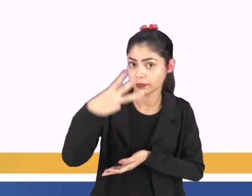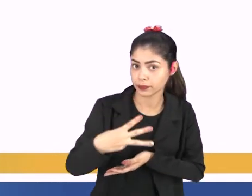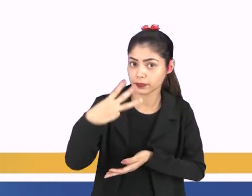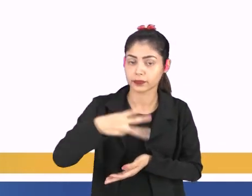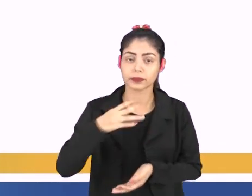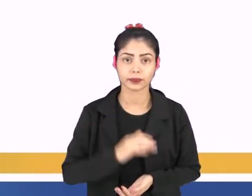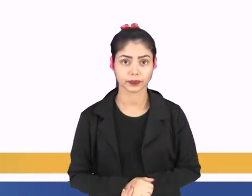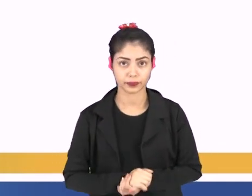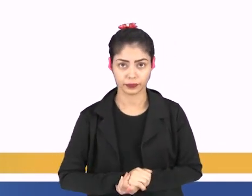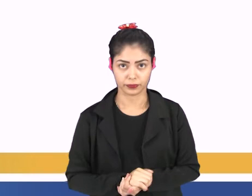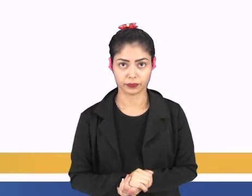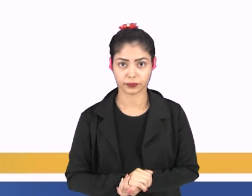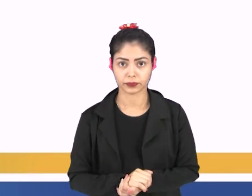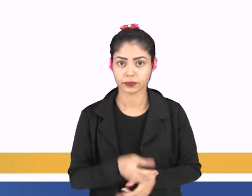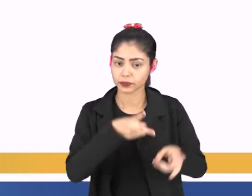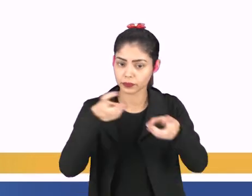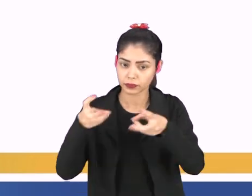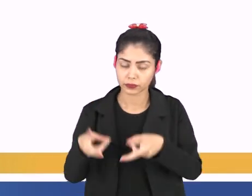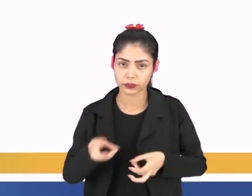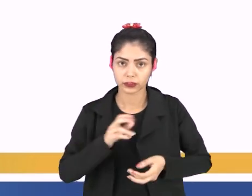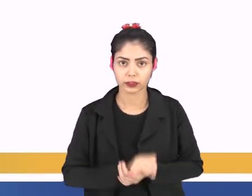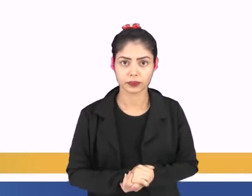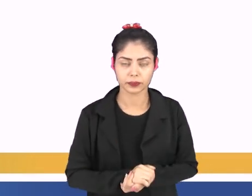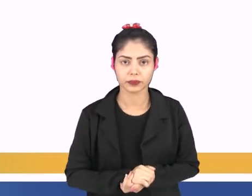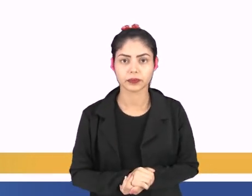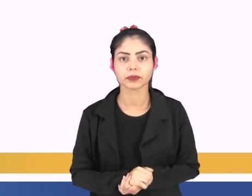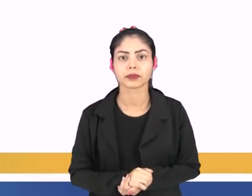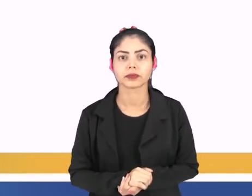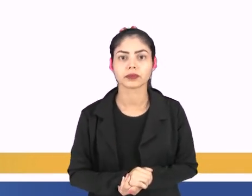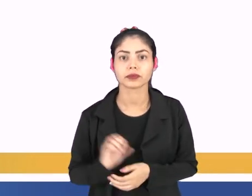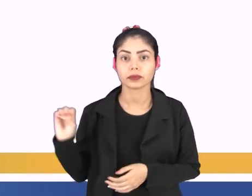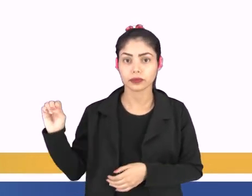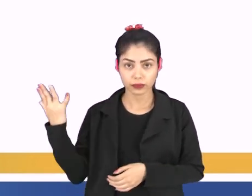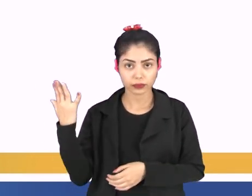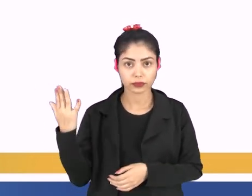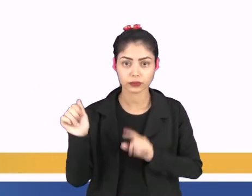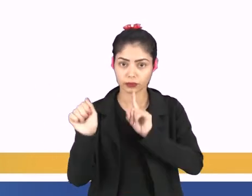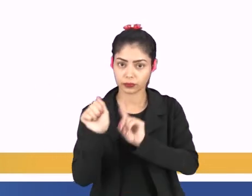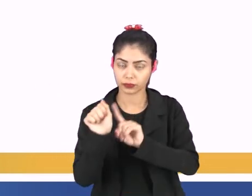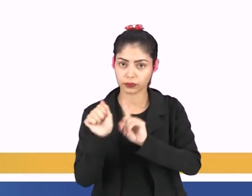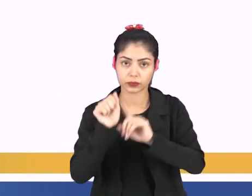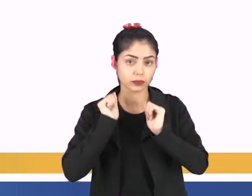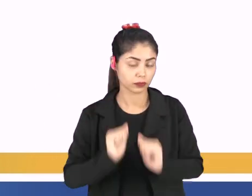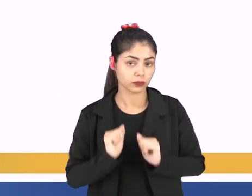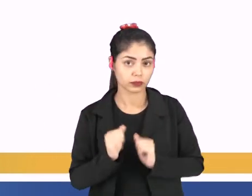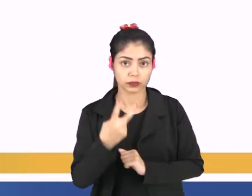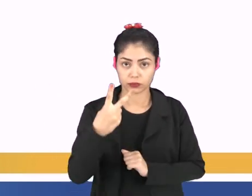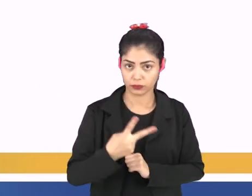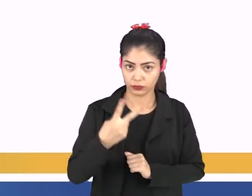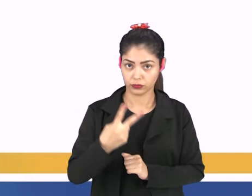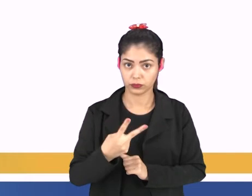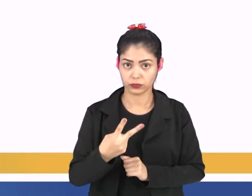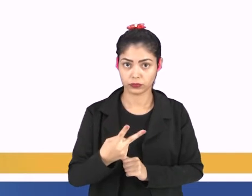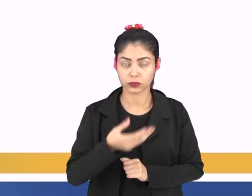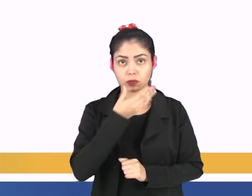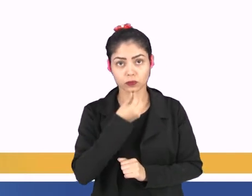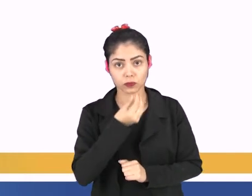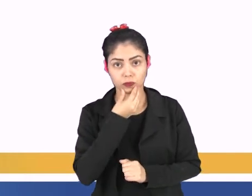terceira linha, vocês vão perceber que no caso do A, ele pode acontecer 2 vezes um